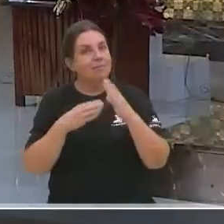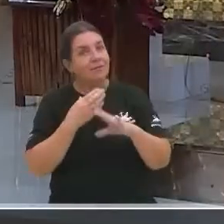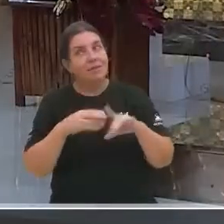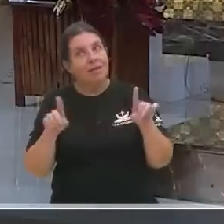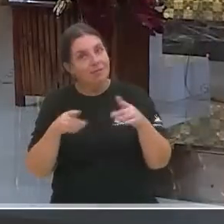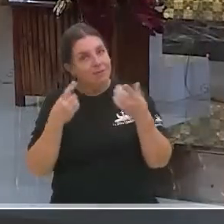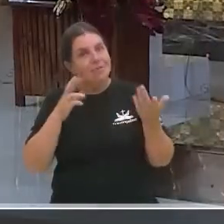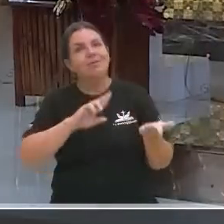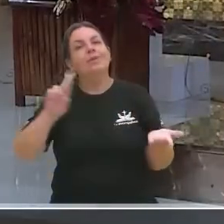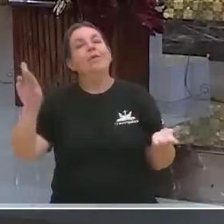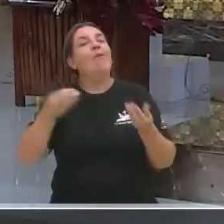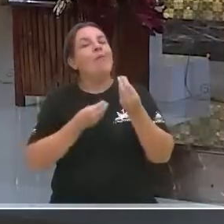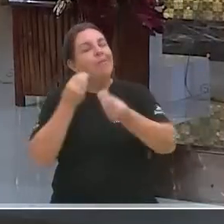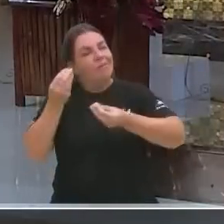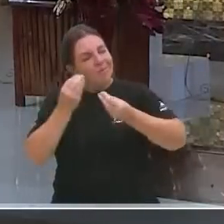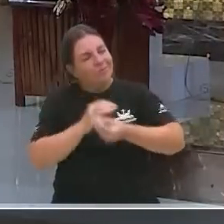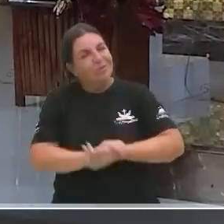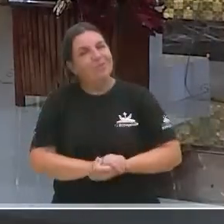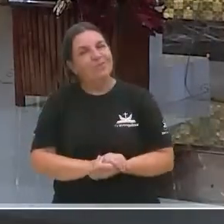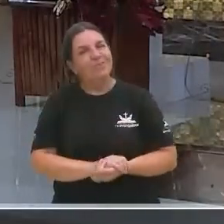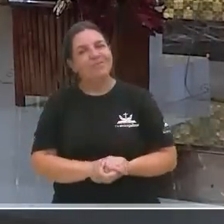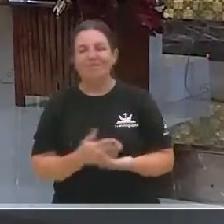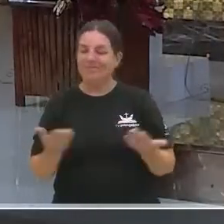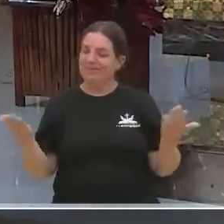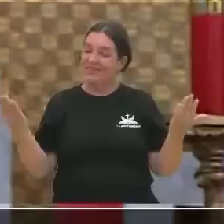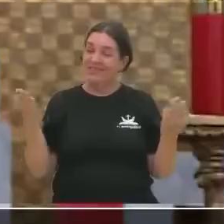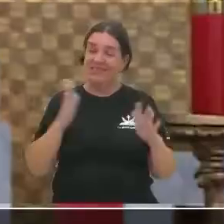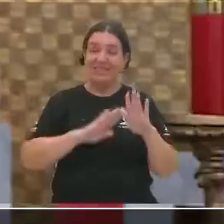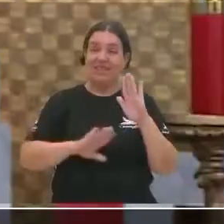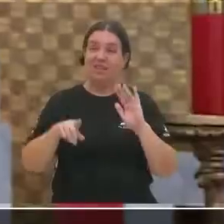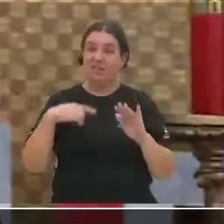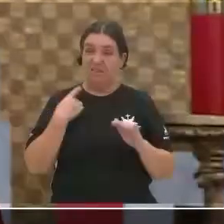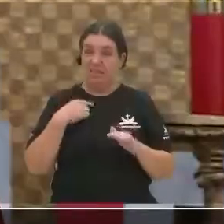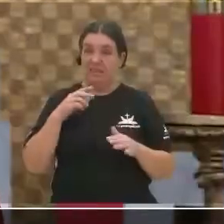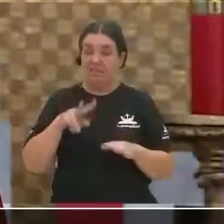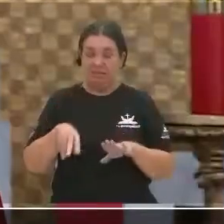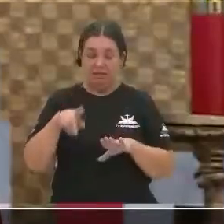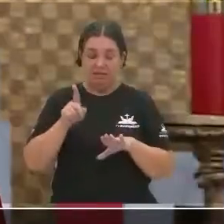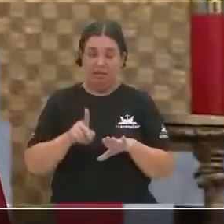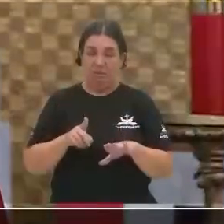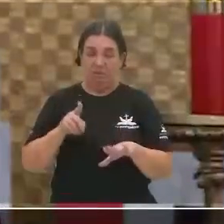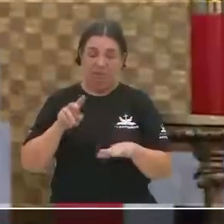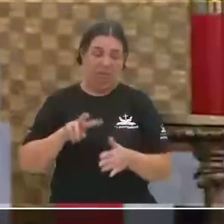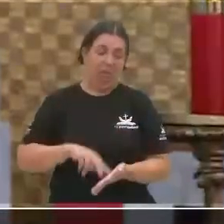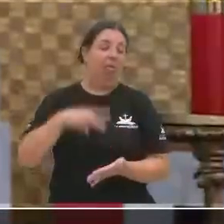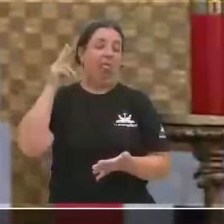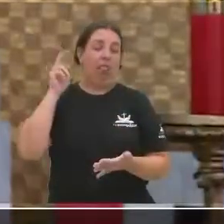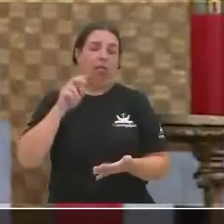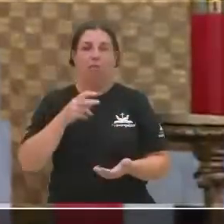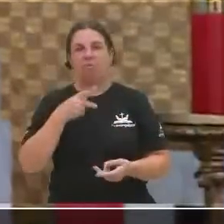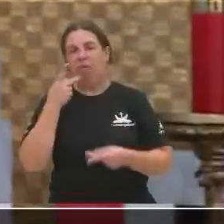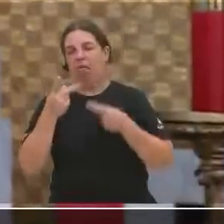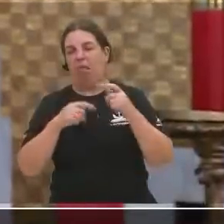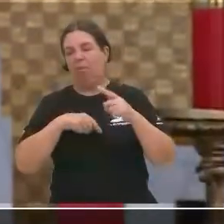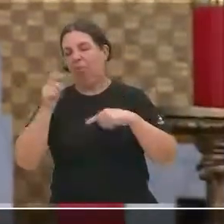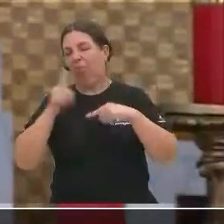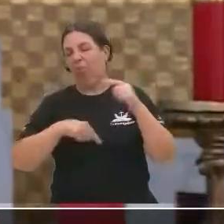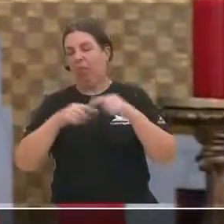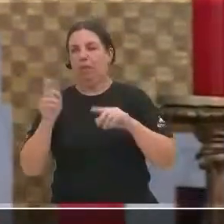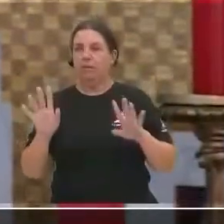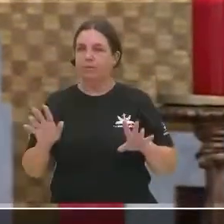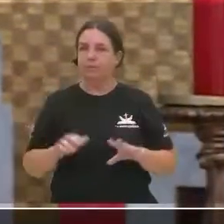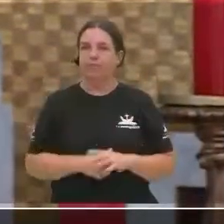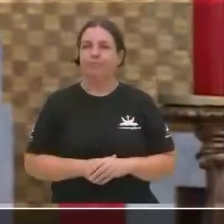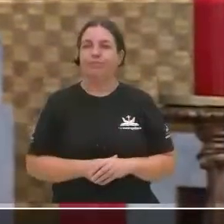Senhor a meus irmãos Às vezes a gente dá uma tropeçada e fala cada palavrão